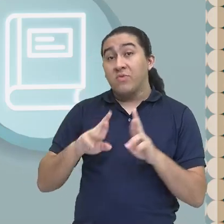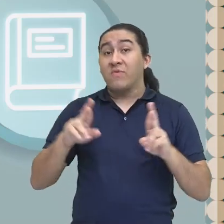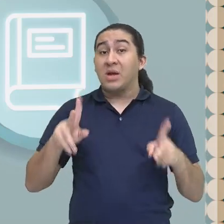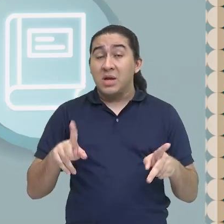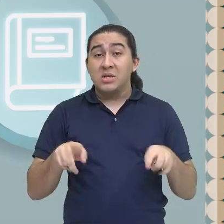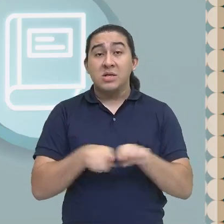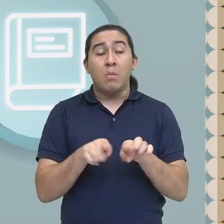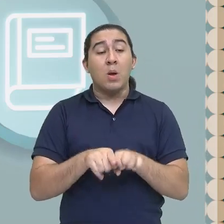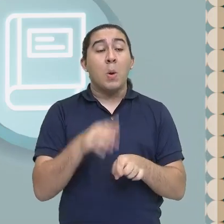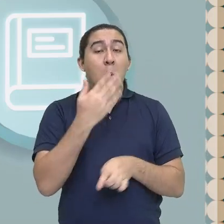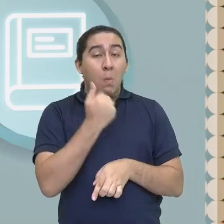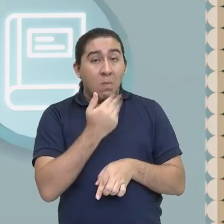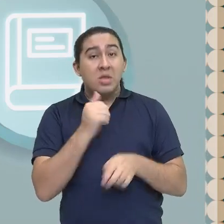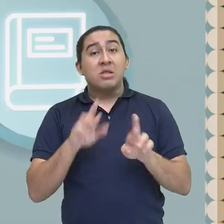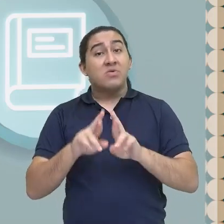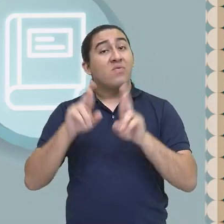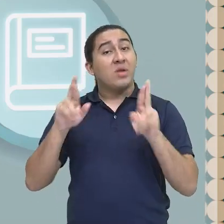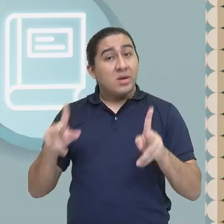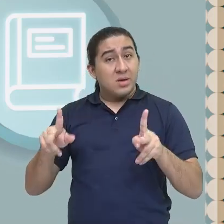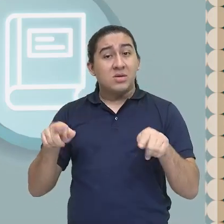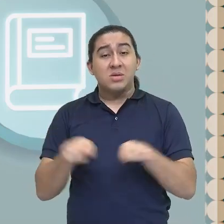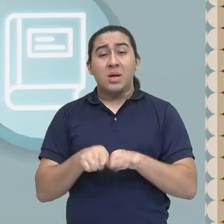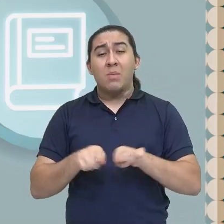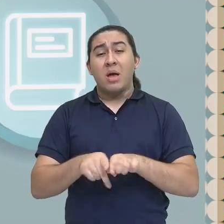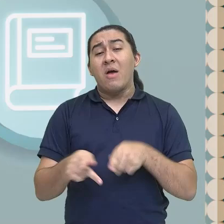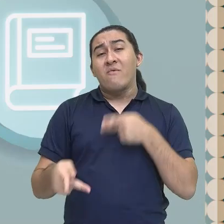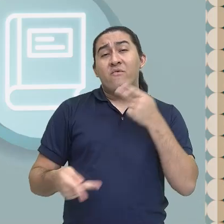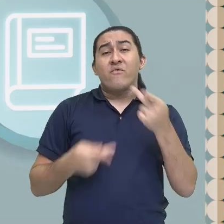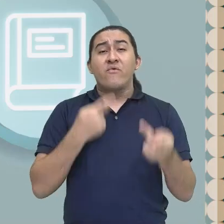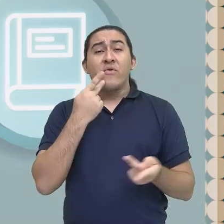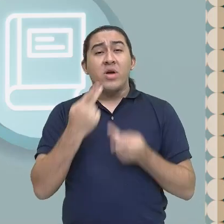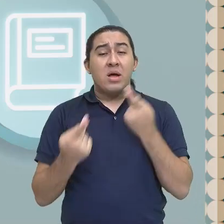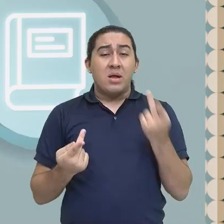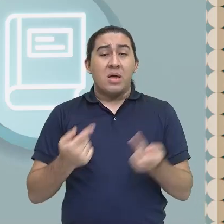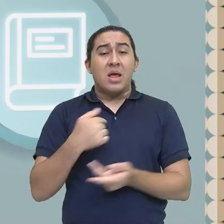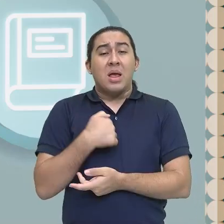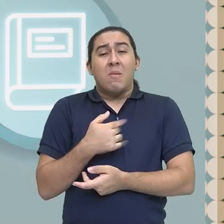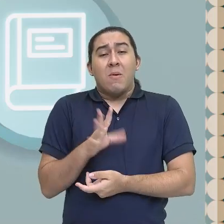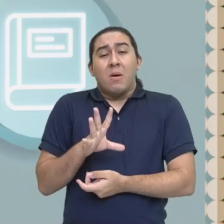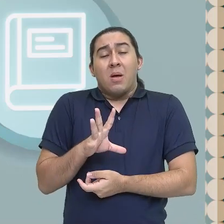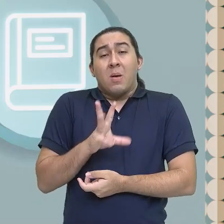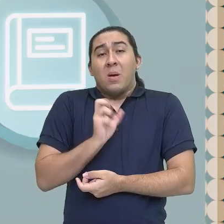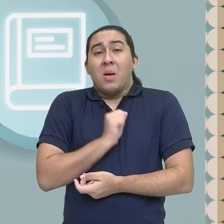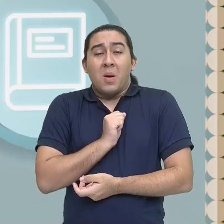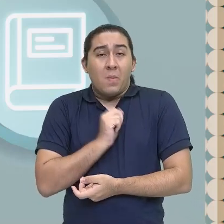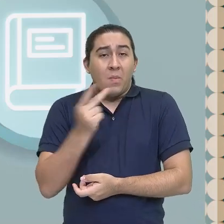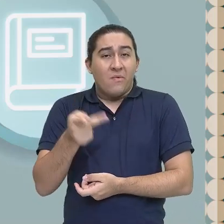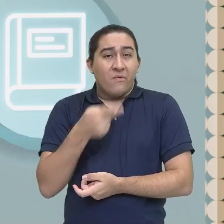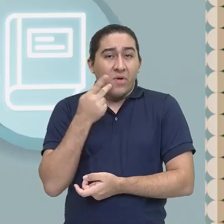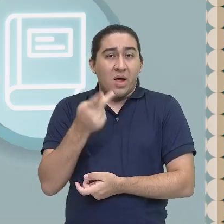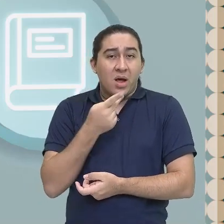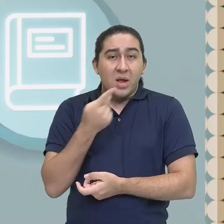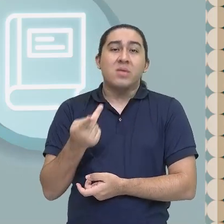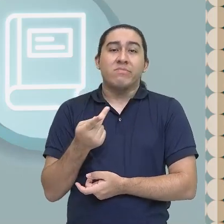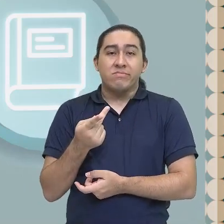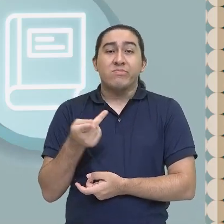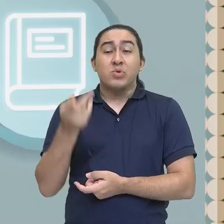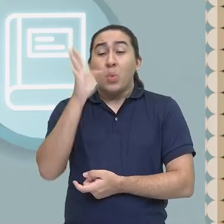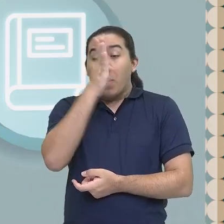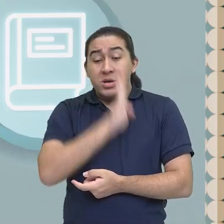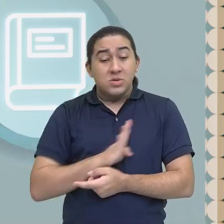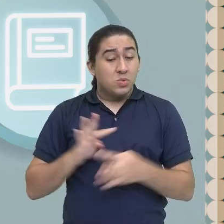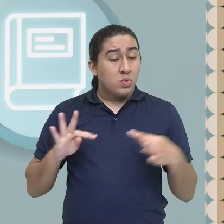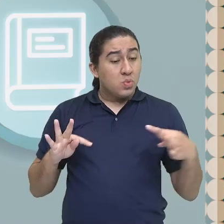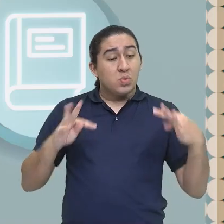alimentação é diferente, a fala, que eu sou apaixonada pela a fala, né, do Brasil